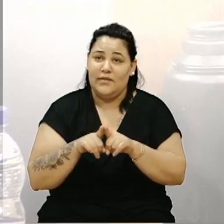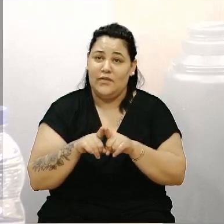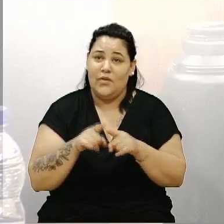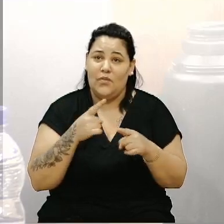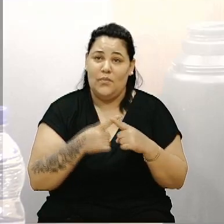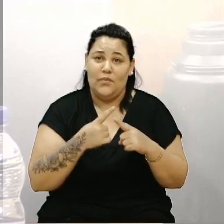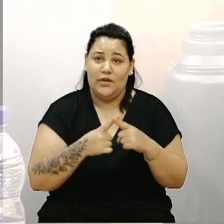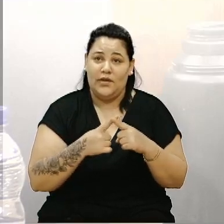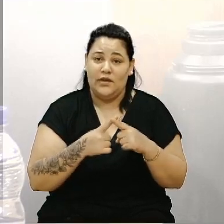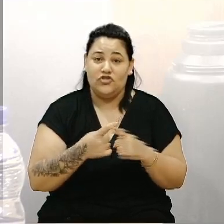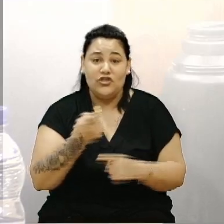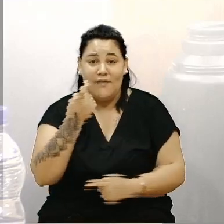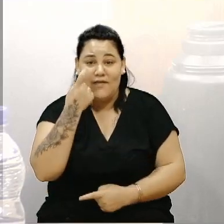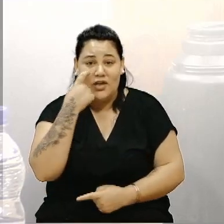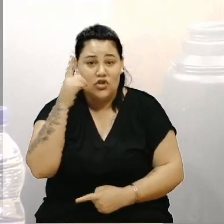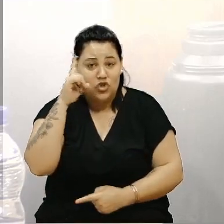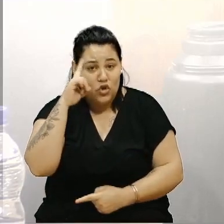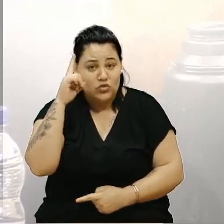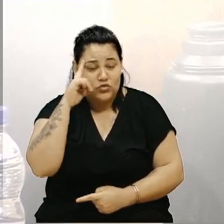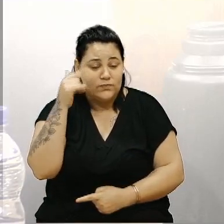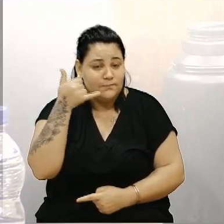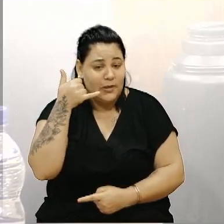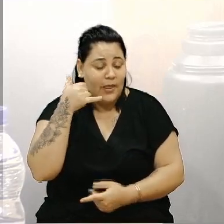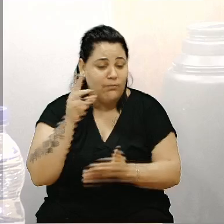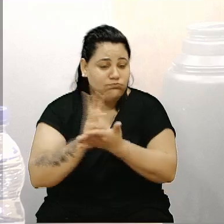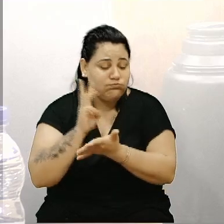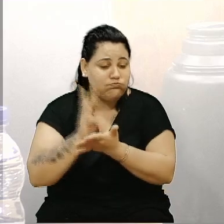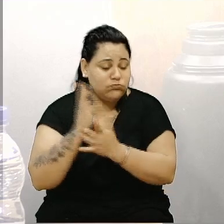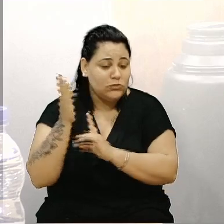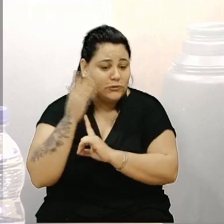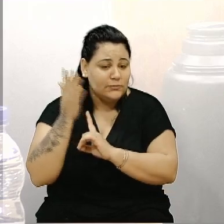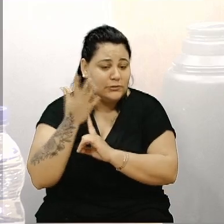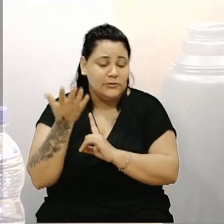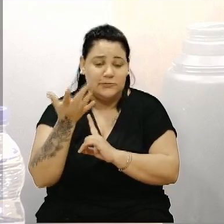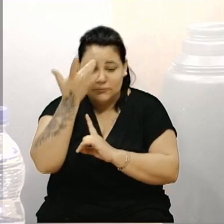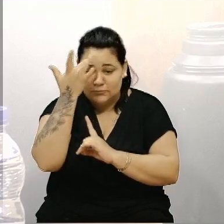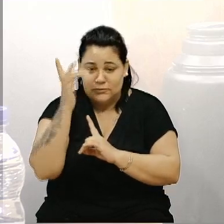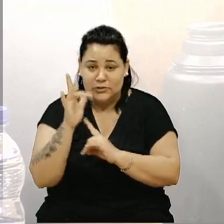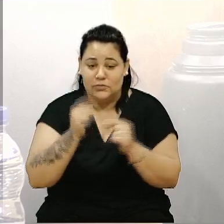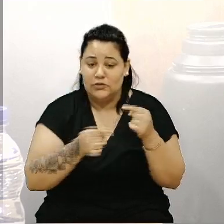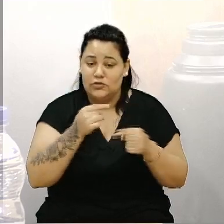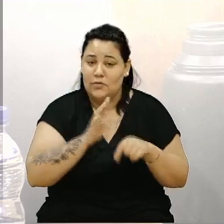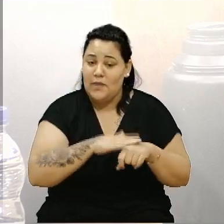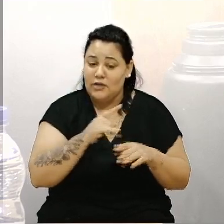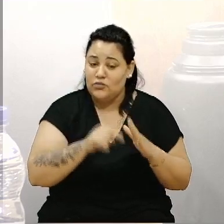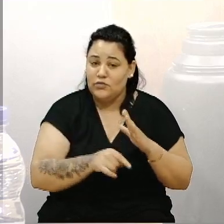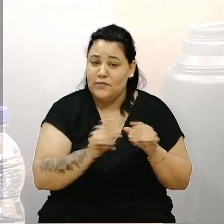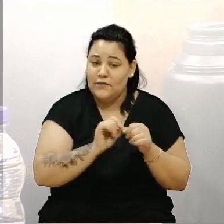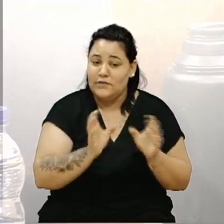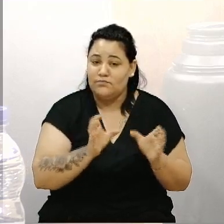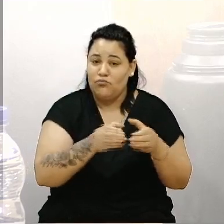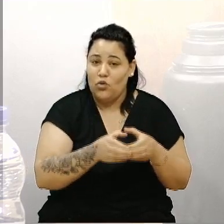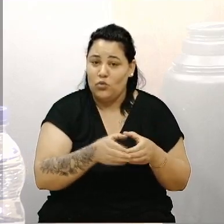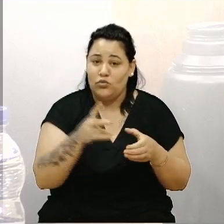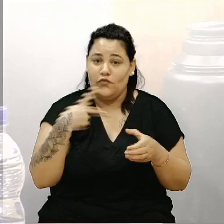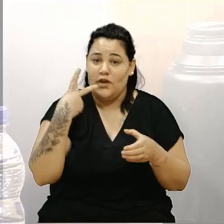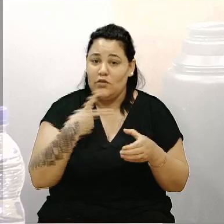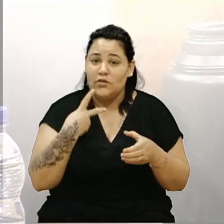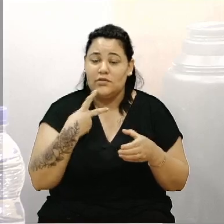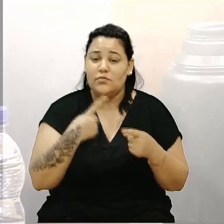de todos os dias ter o telefone repleto de mensagem. Eu não sei, eu acho que é uma discussão para fazer em conjunto com os vereadores,